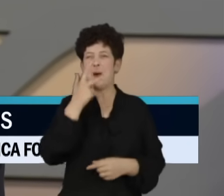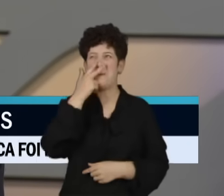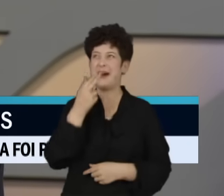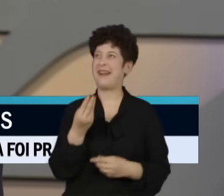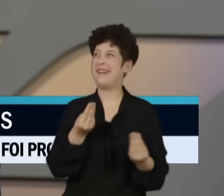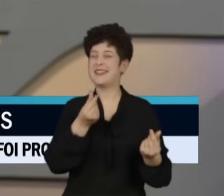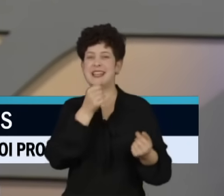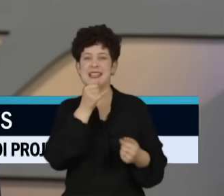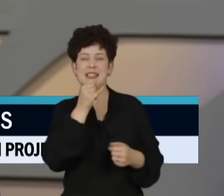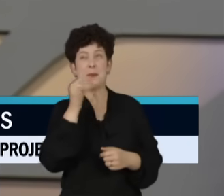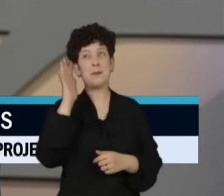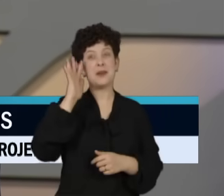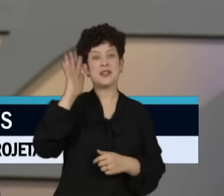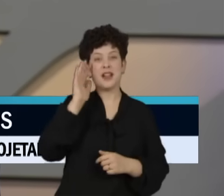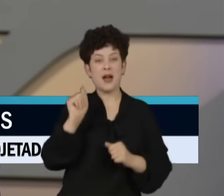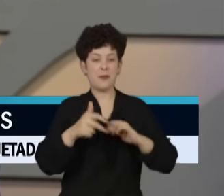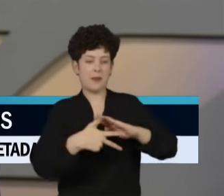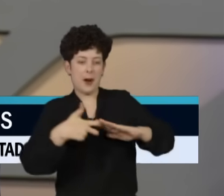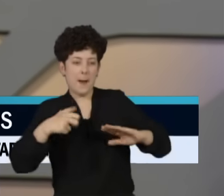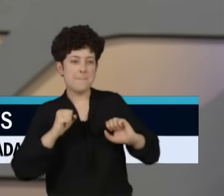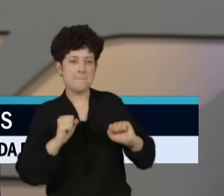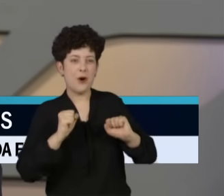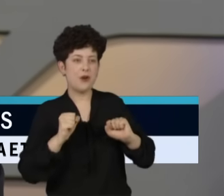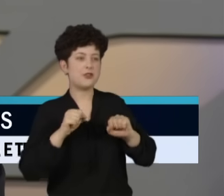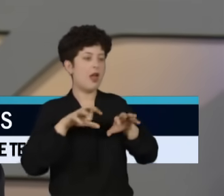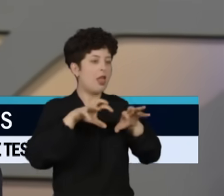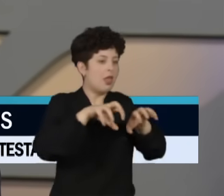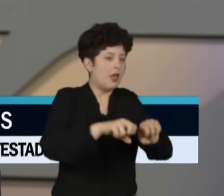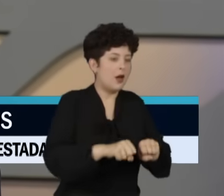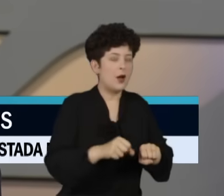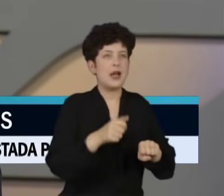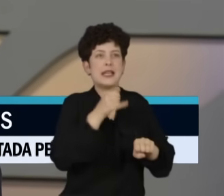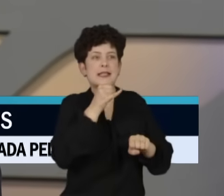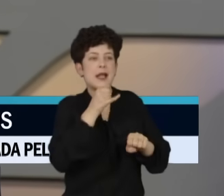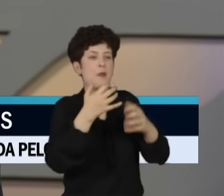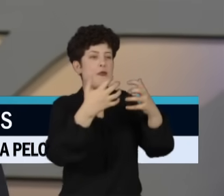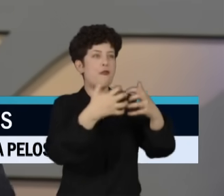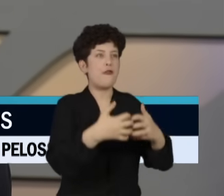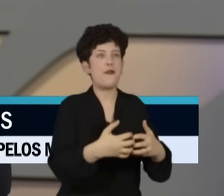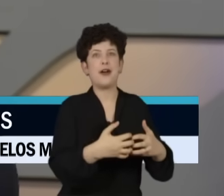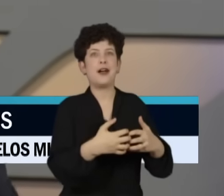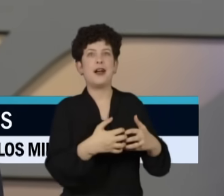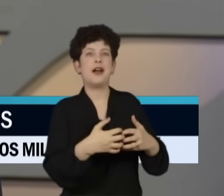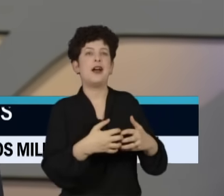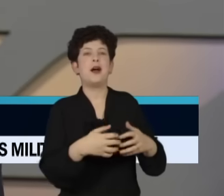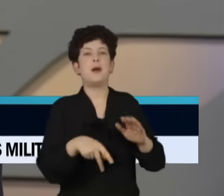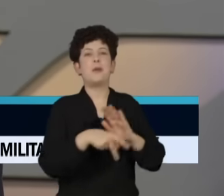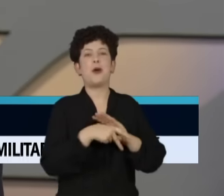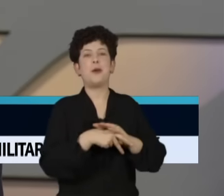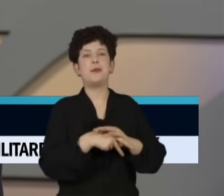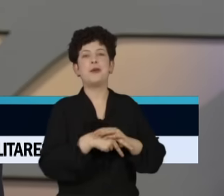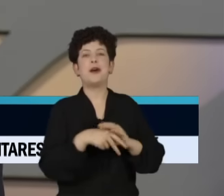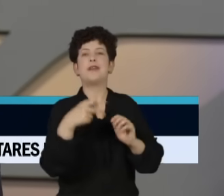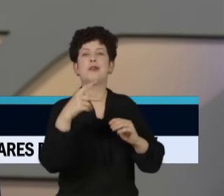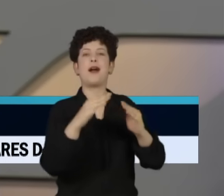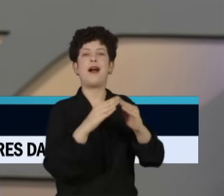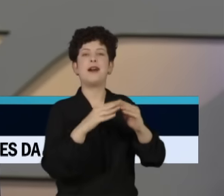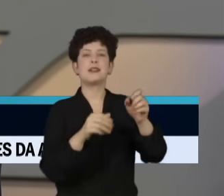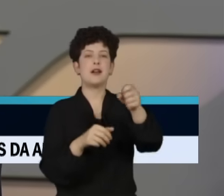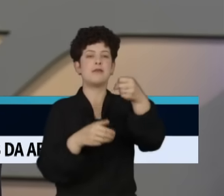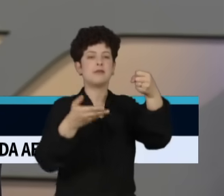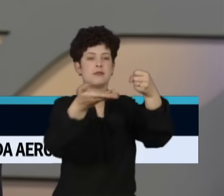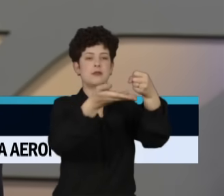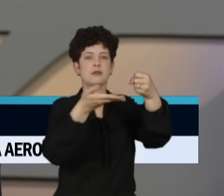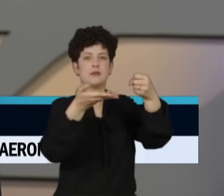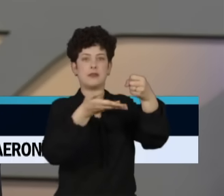você imaginar que um hacker pode interferir no funcionamento do do forno de microondas da sua casa. é uma